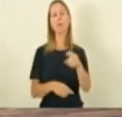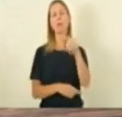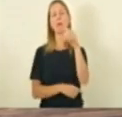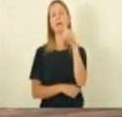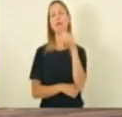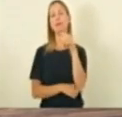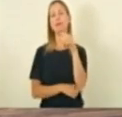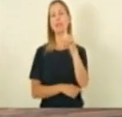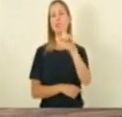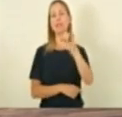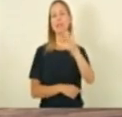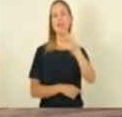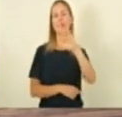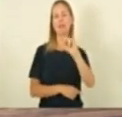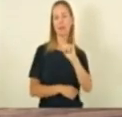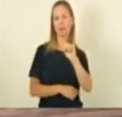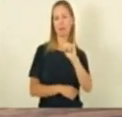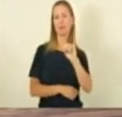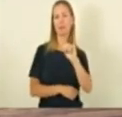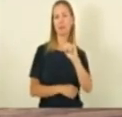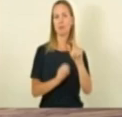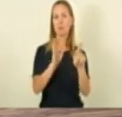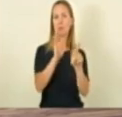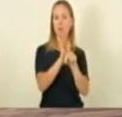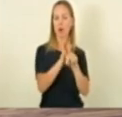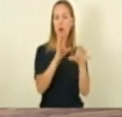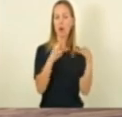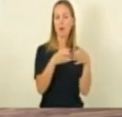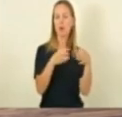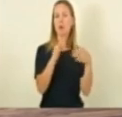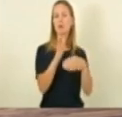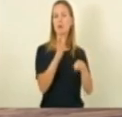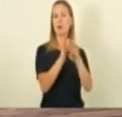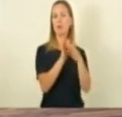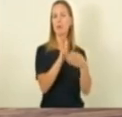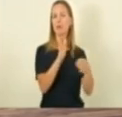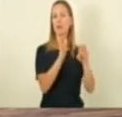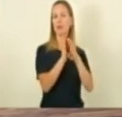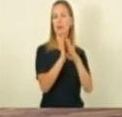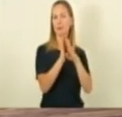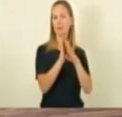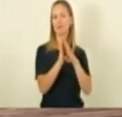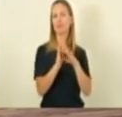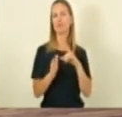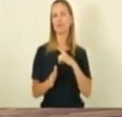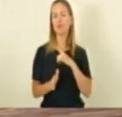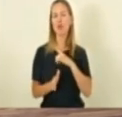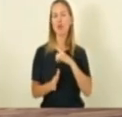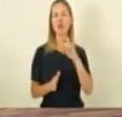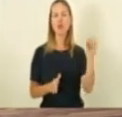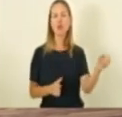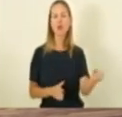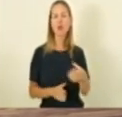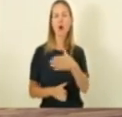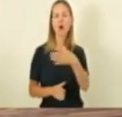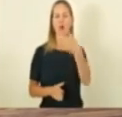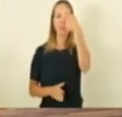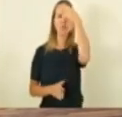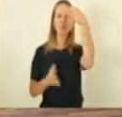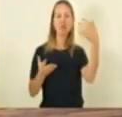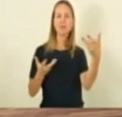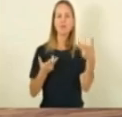magnífica. E a lira, ela, se não é em função de formação de novos talentos, a lira,